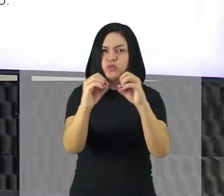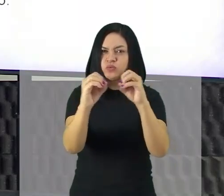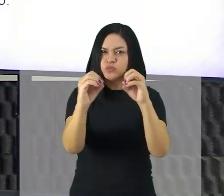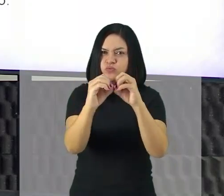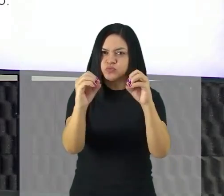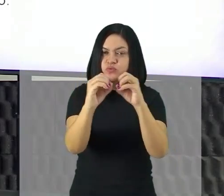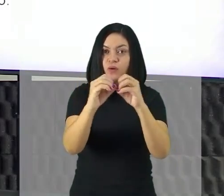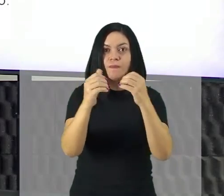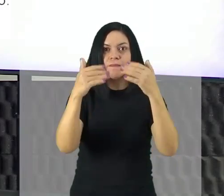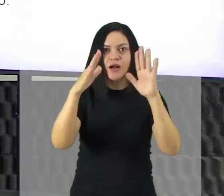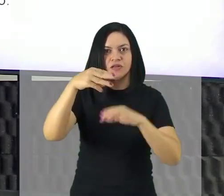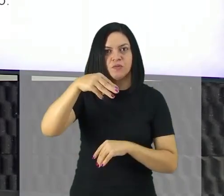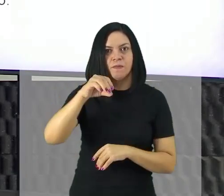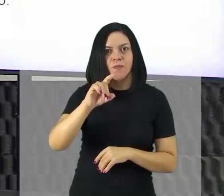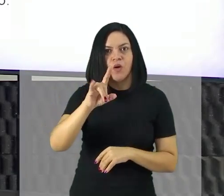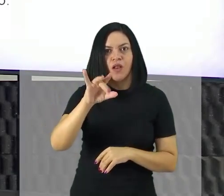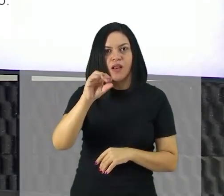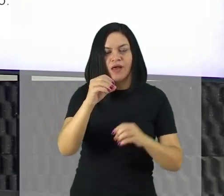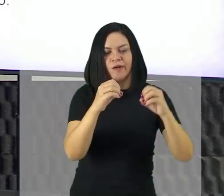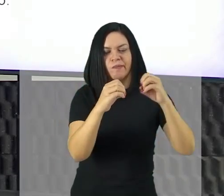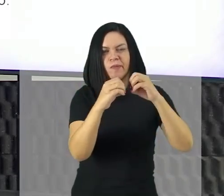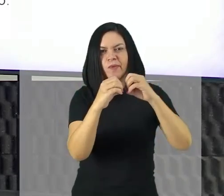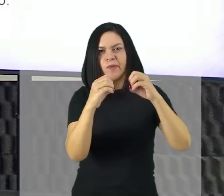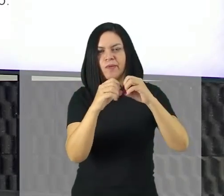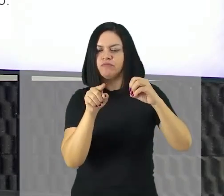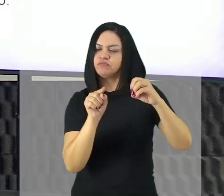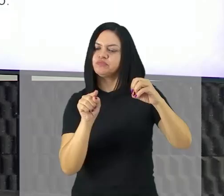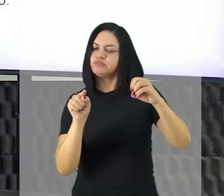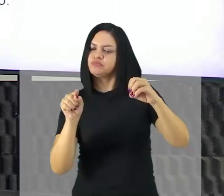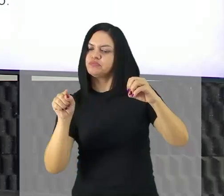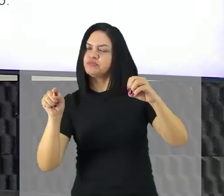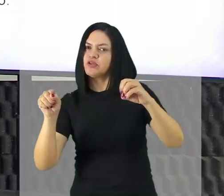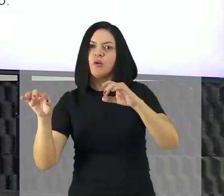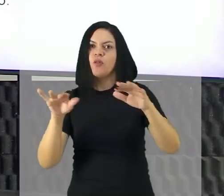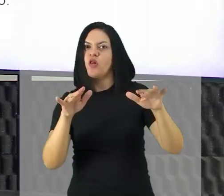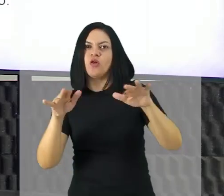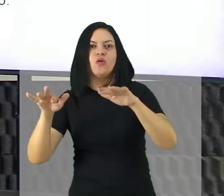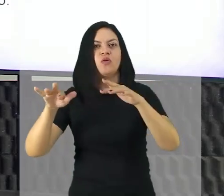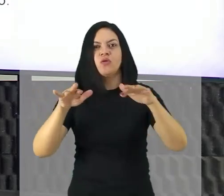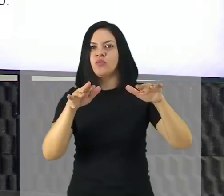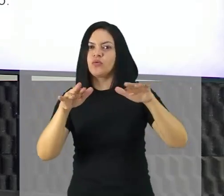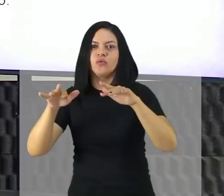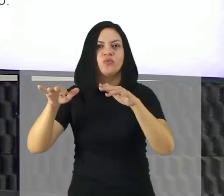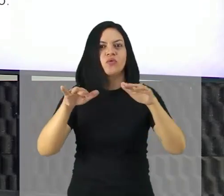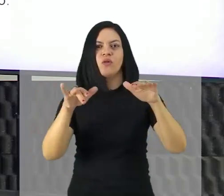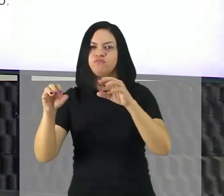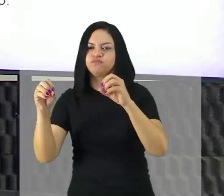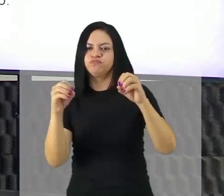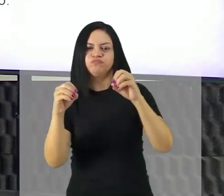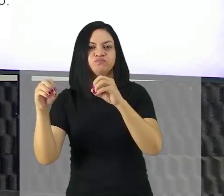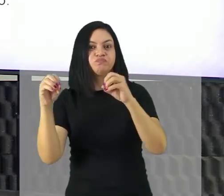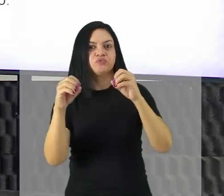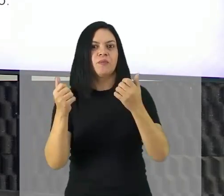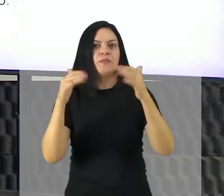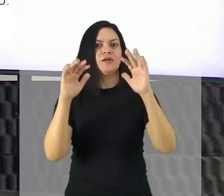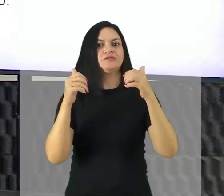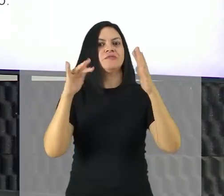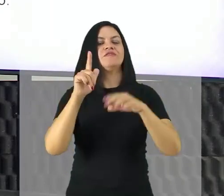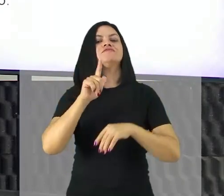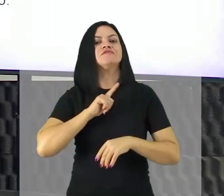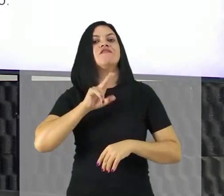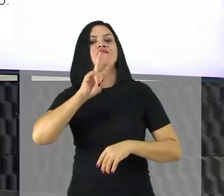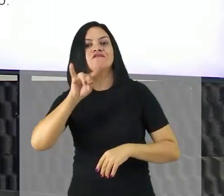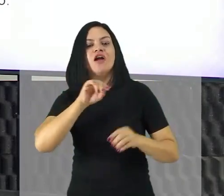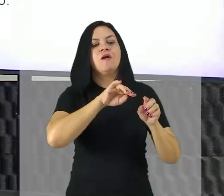Elas vibrando mais, elas empurram as que estão próximas dela para vibrar mais ainda. E essas que estão vibrando